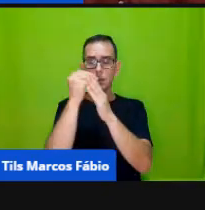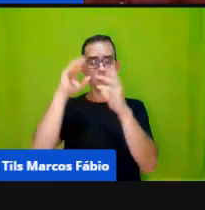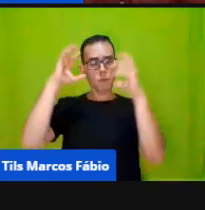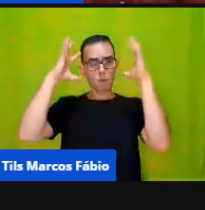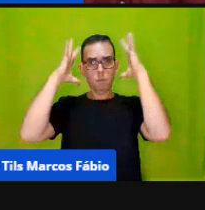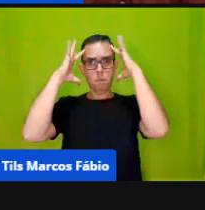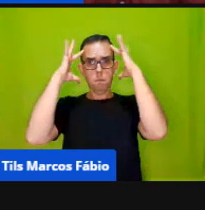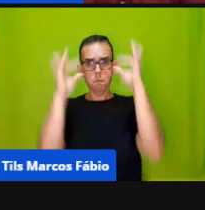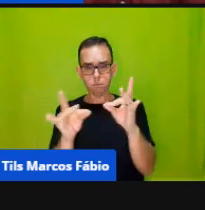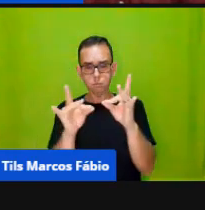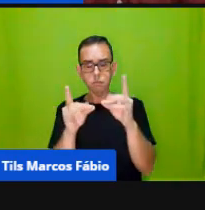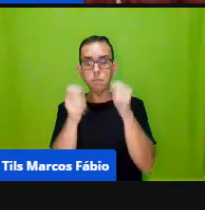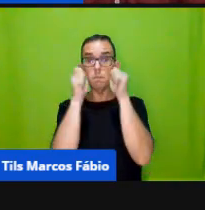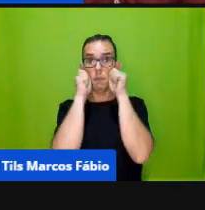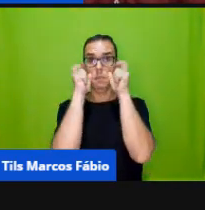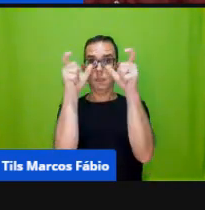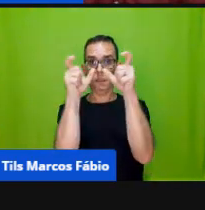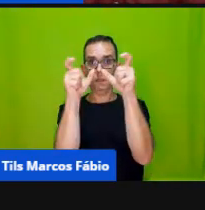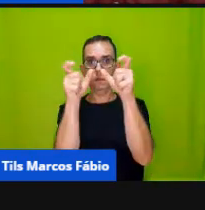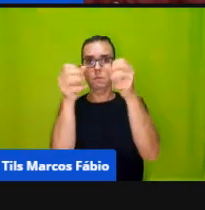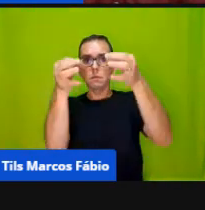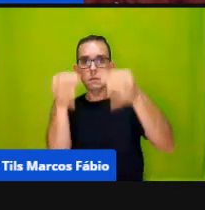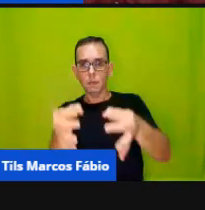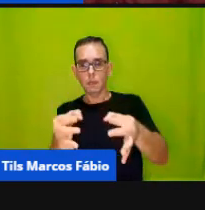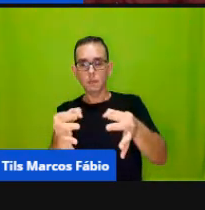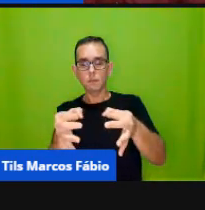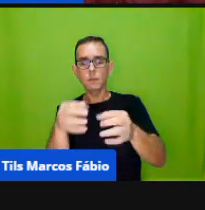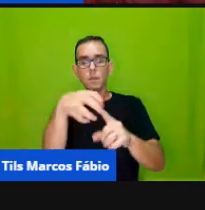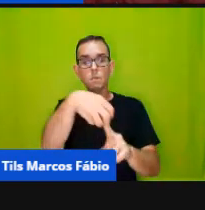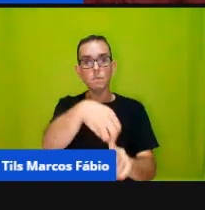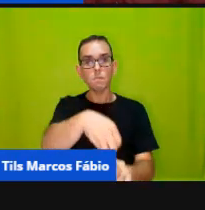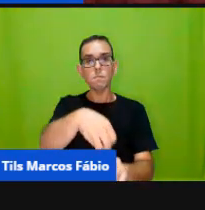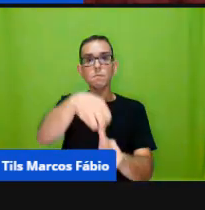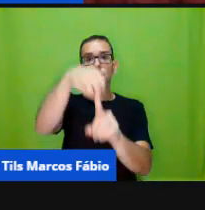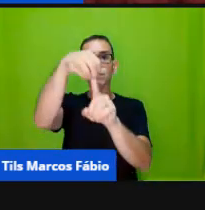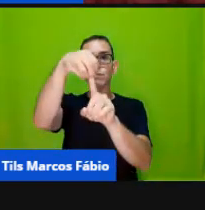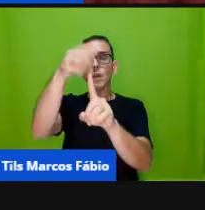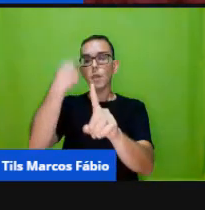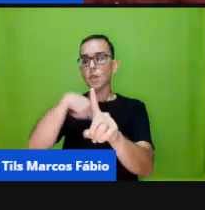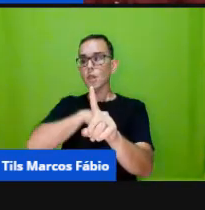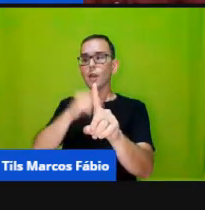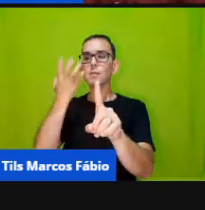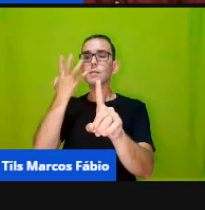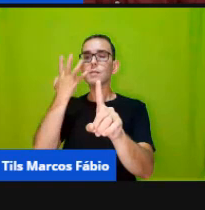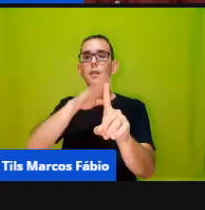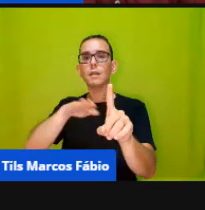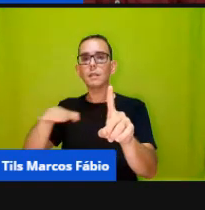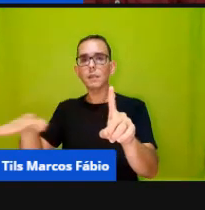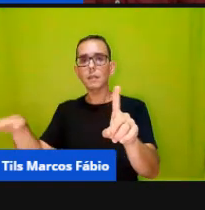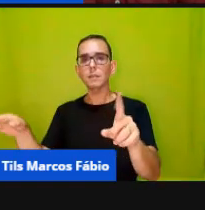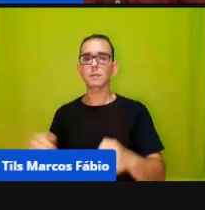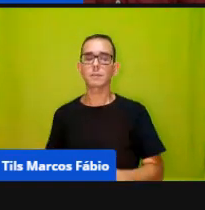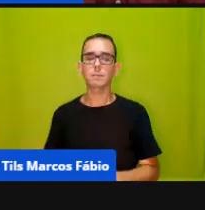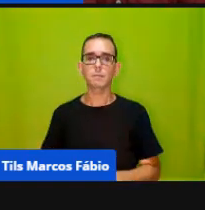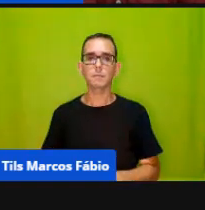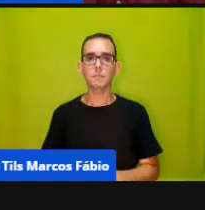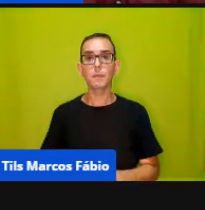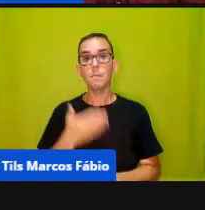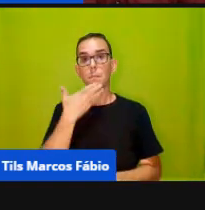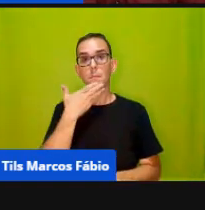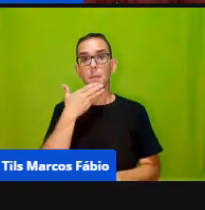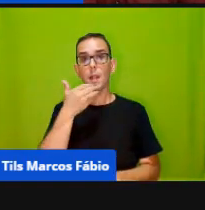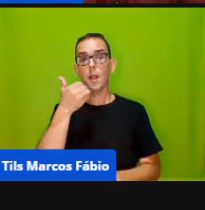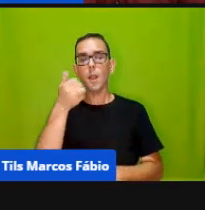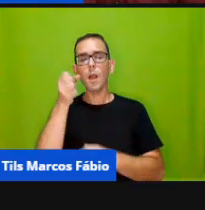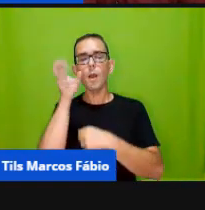a atenção e principalmente para as nossas crianças, né? Ela melhora o